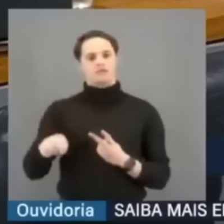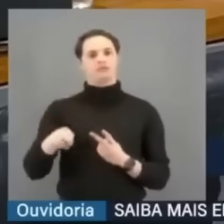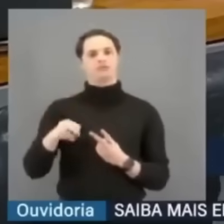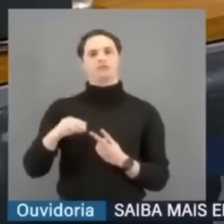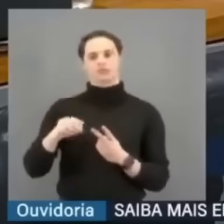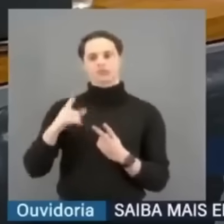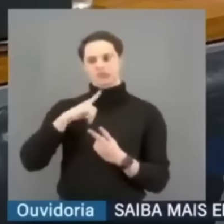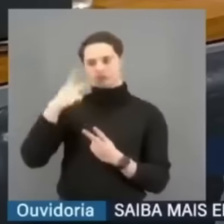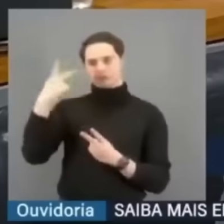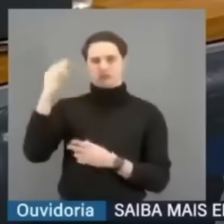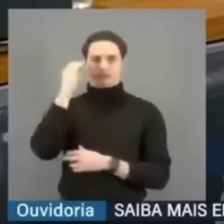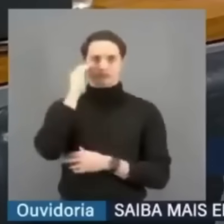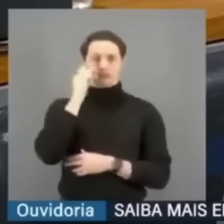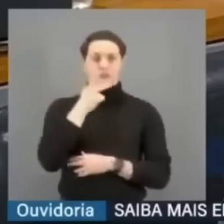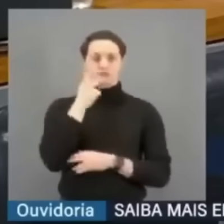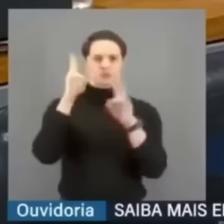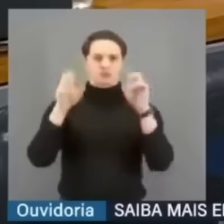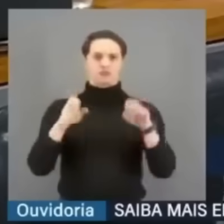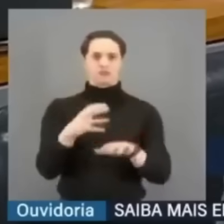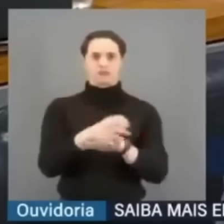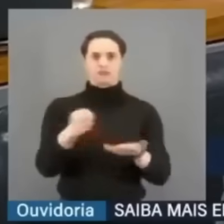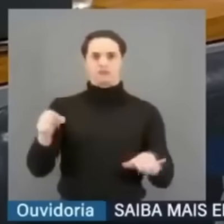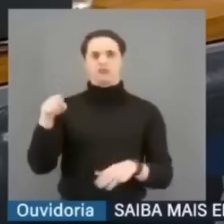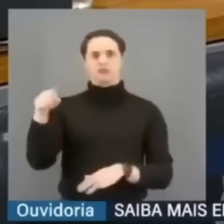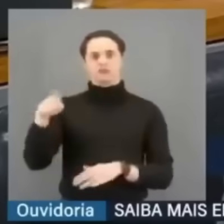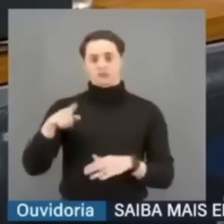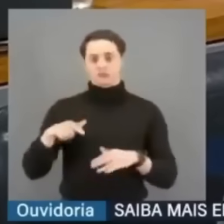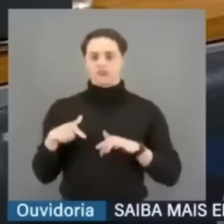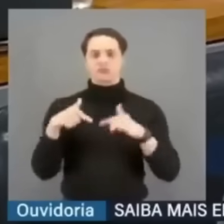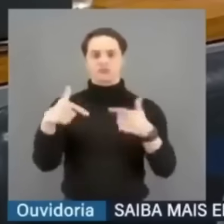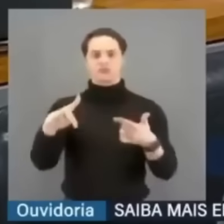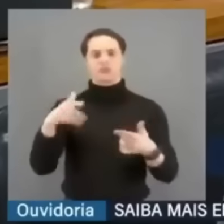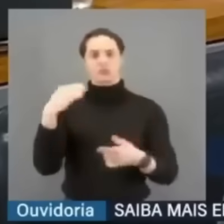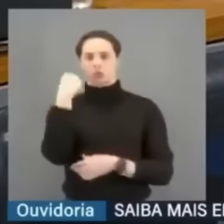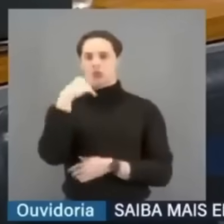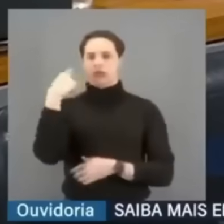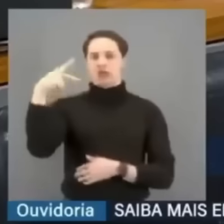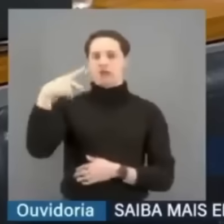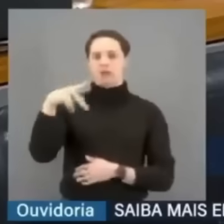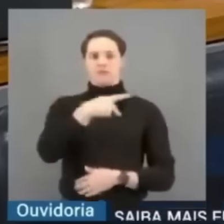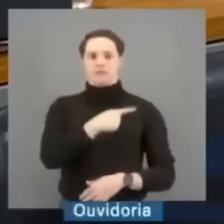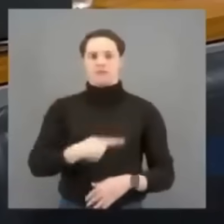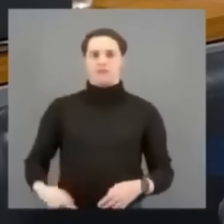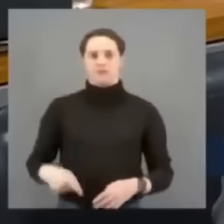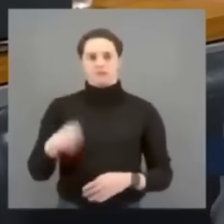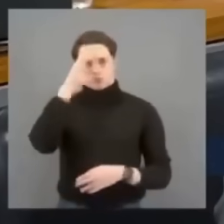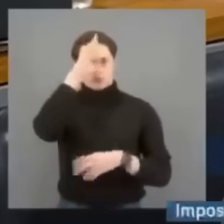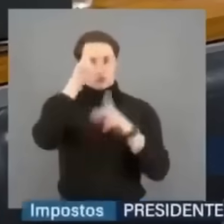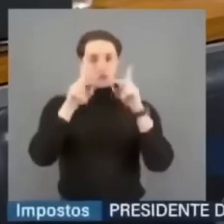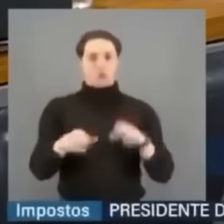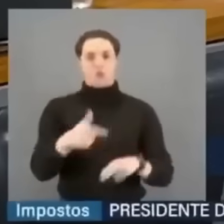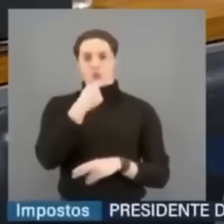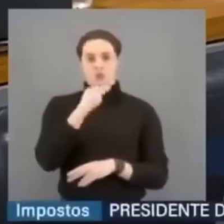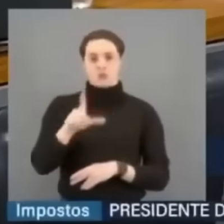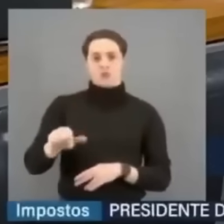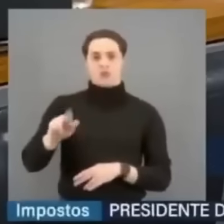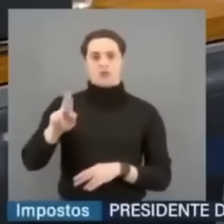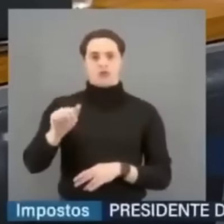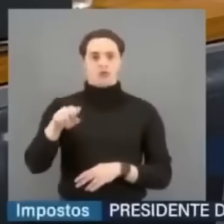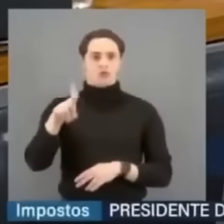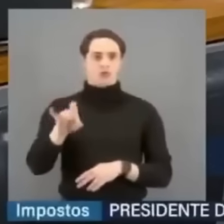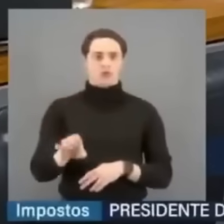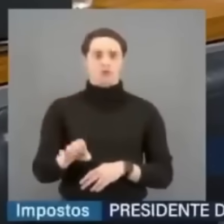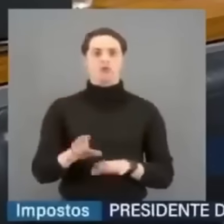no seu celular falando em golpe, pedindo que o senhor agisse para convencer o presidente da golpe, assim como fez o Lalande, que fez aqui um